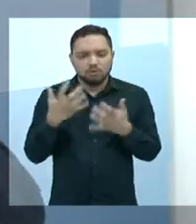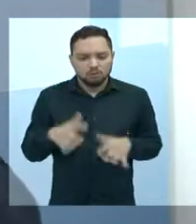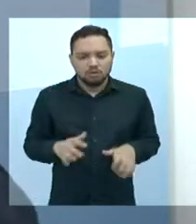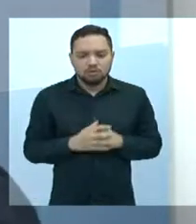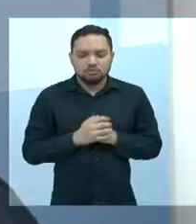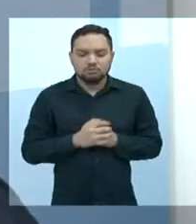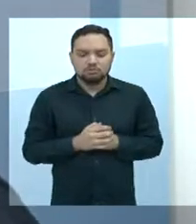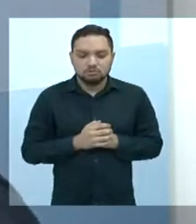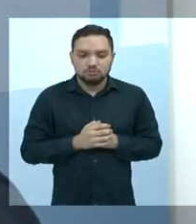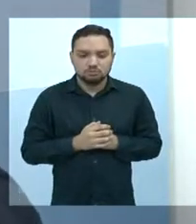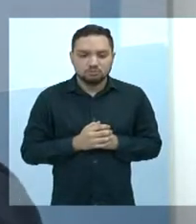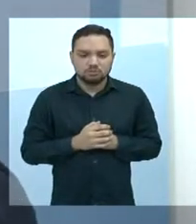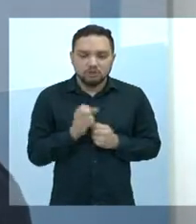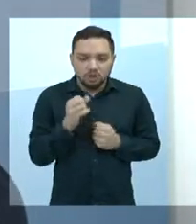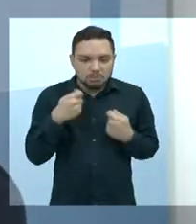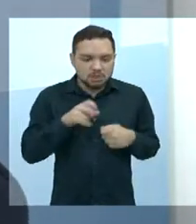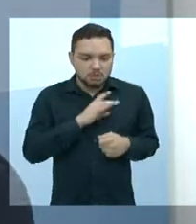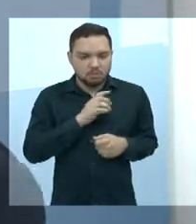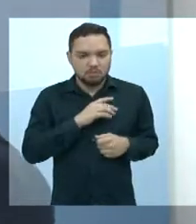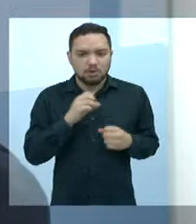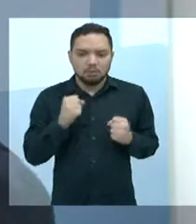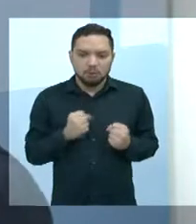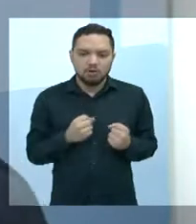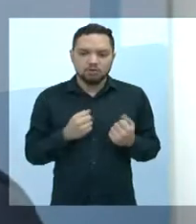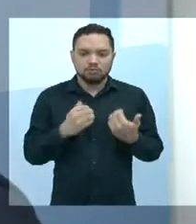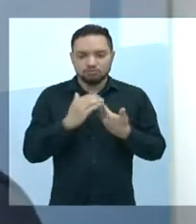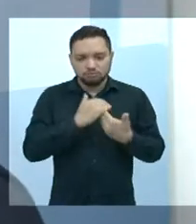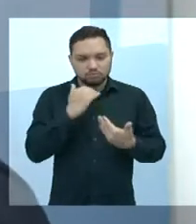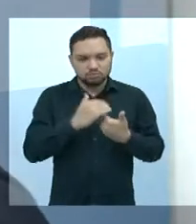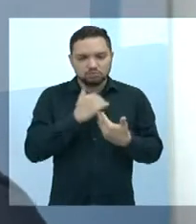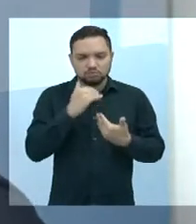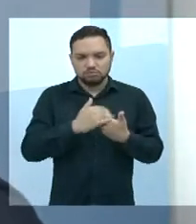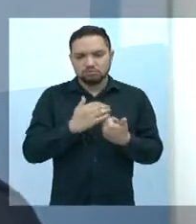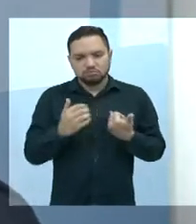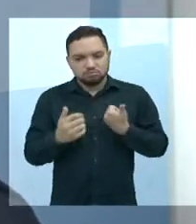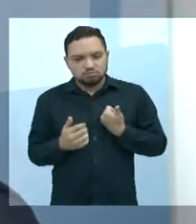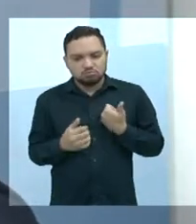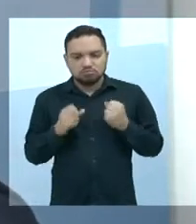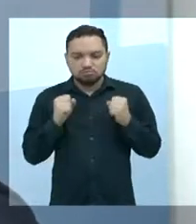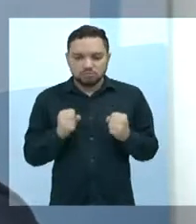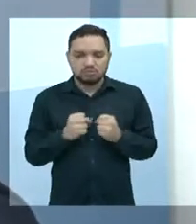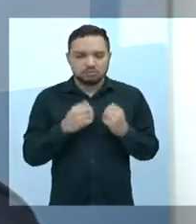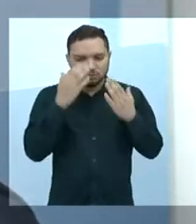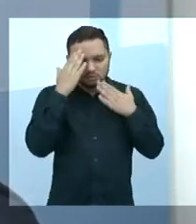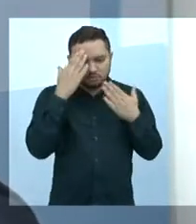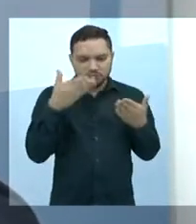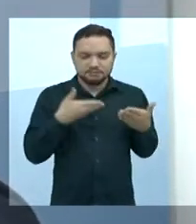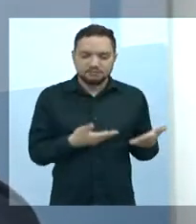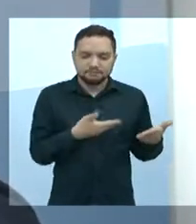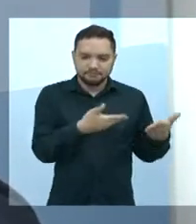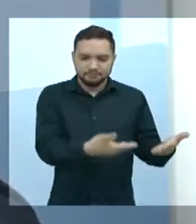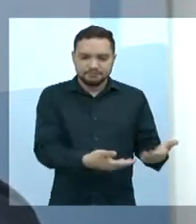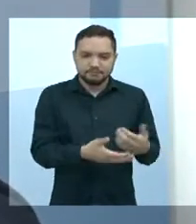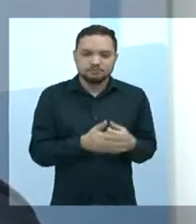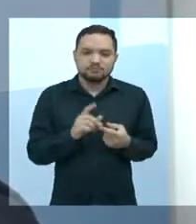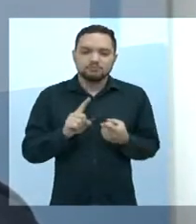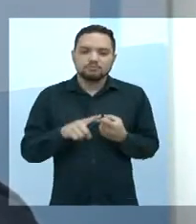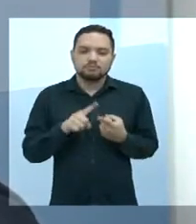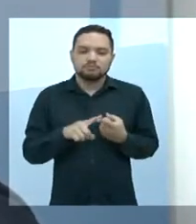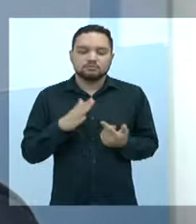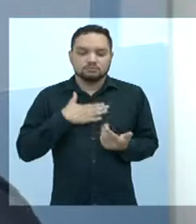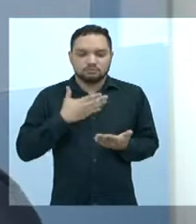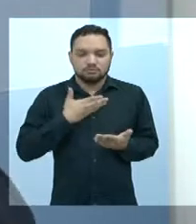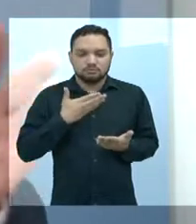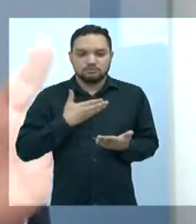de me trazer uma ideia, me orientar, tá entendendo? Então, eu agradeço aqui, Paulo, pela oportunidade, meus amigos que estão